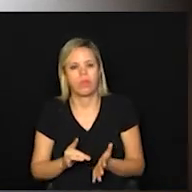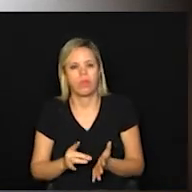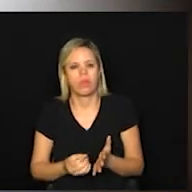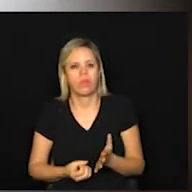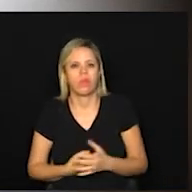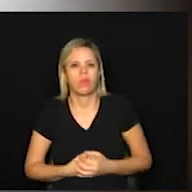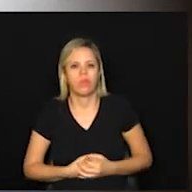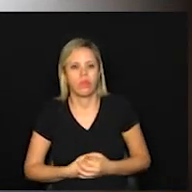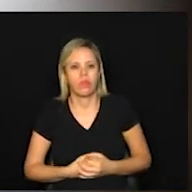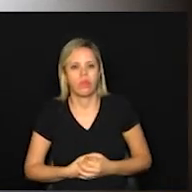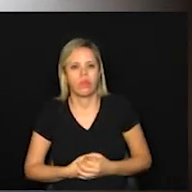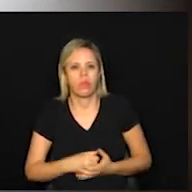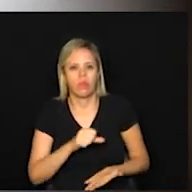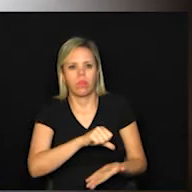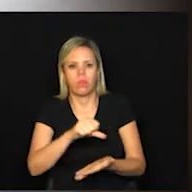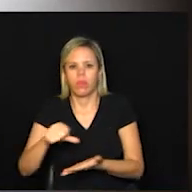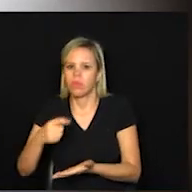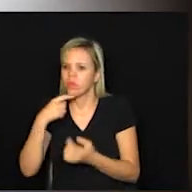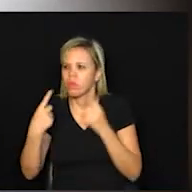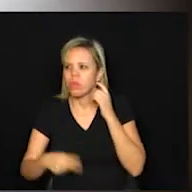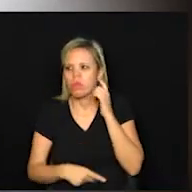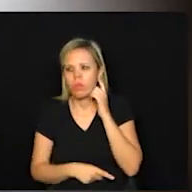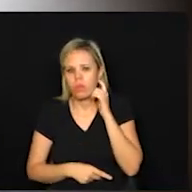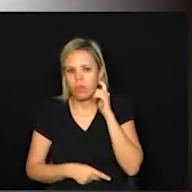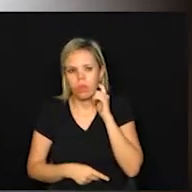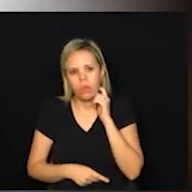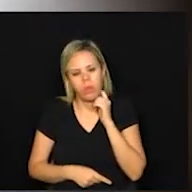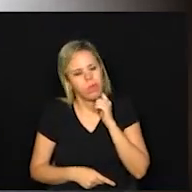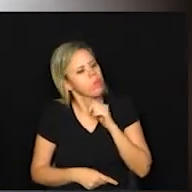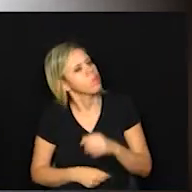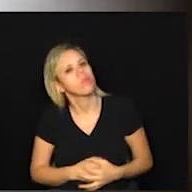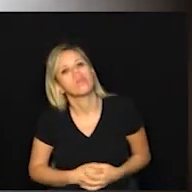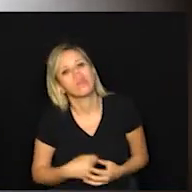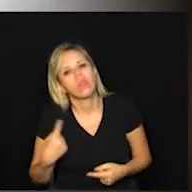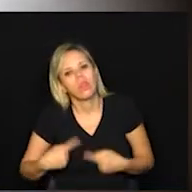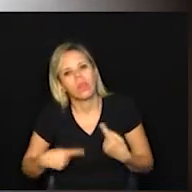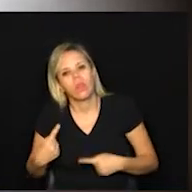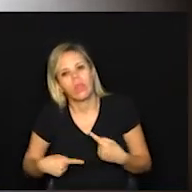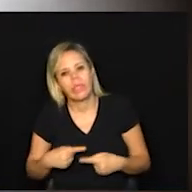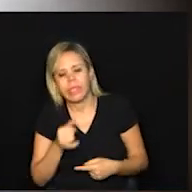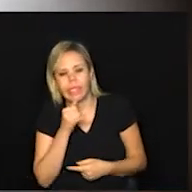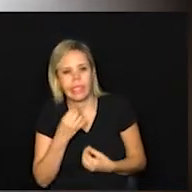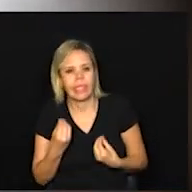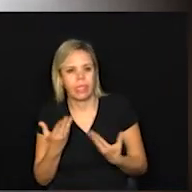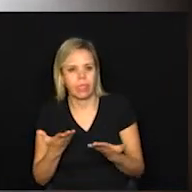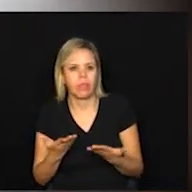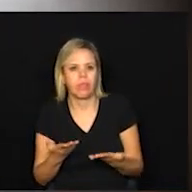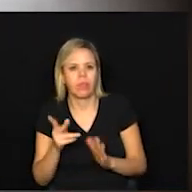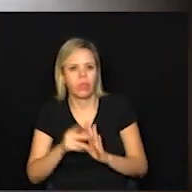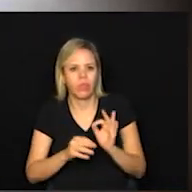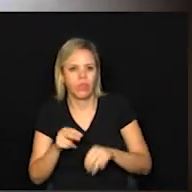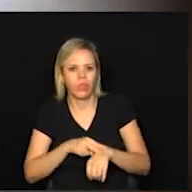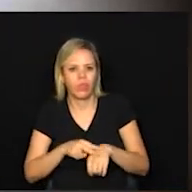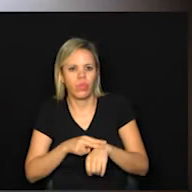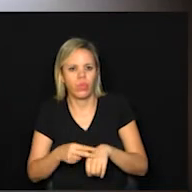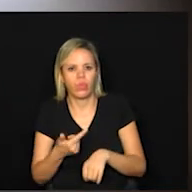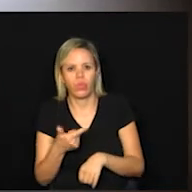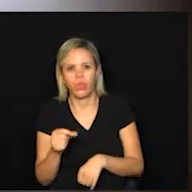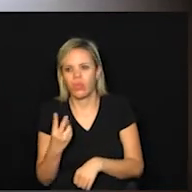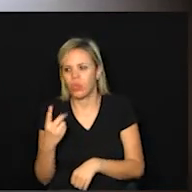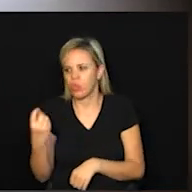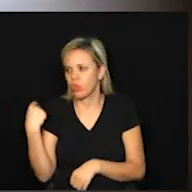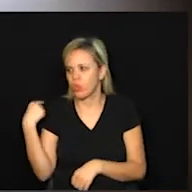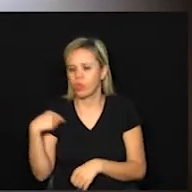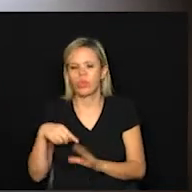fragmentos no território de Campinas, essa discussão se deu no âmbito do Plano do Verde, lá em